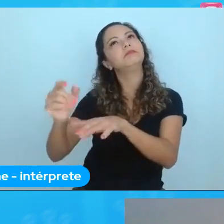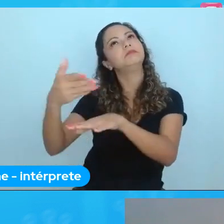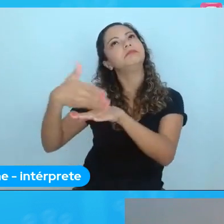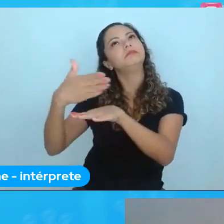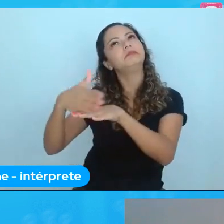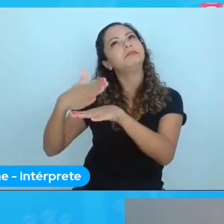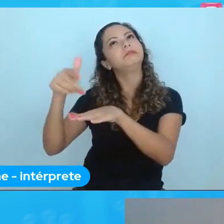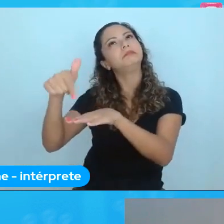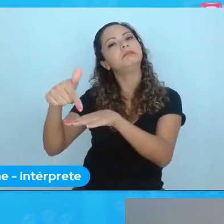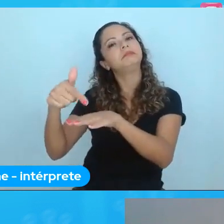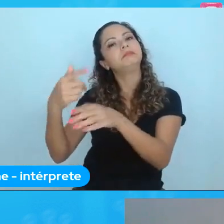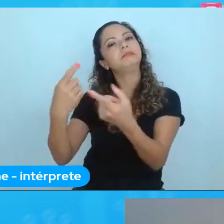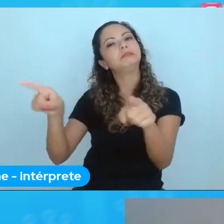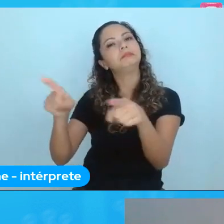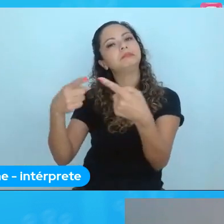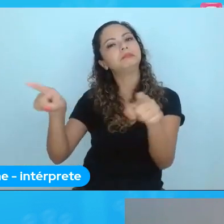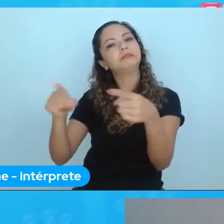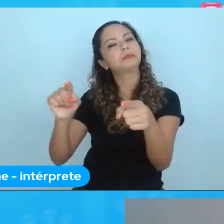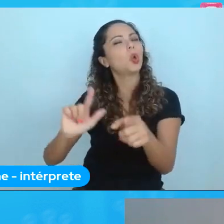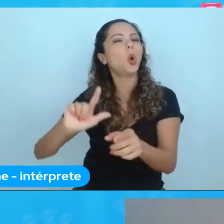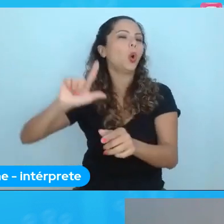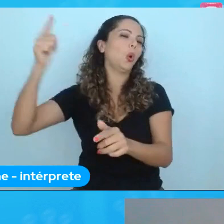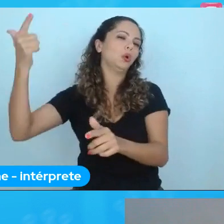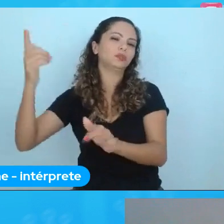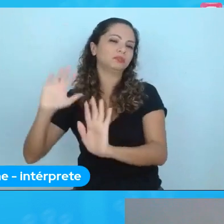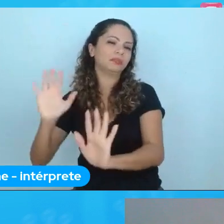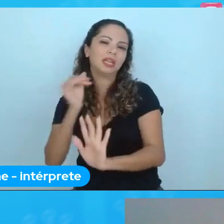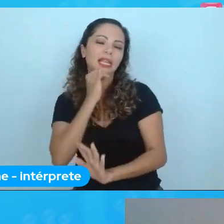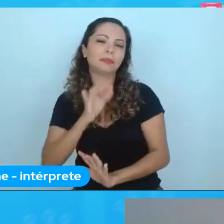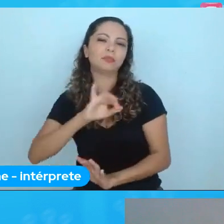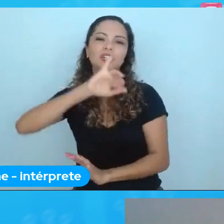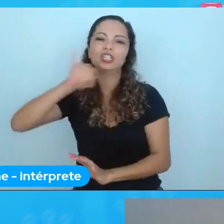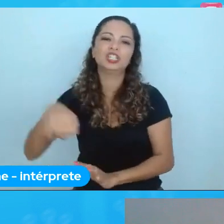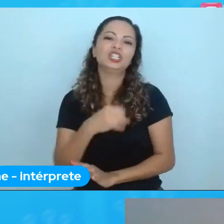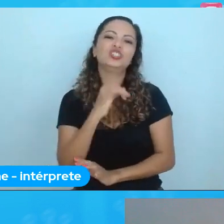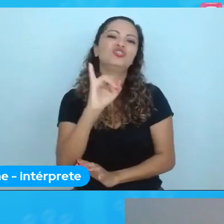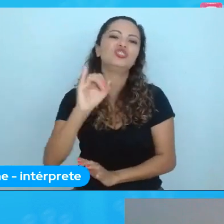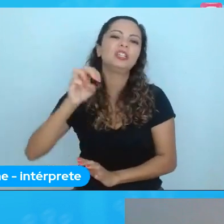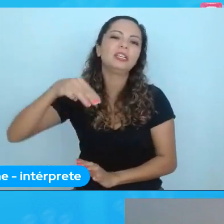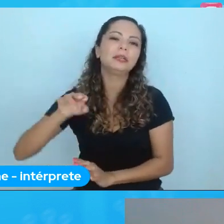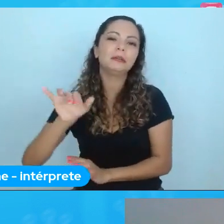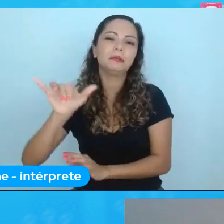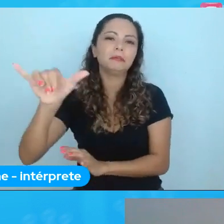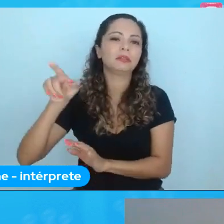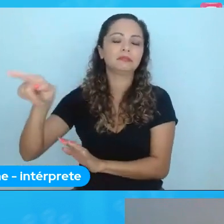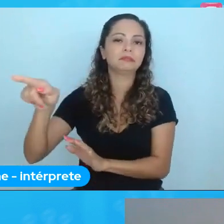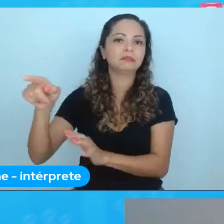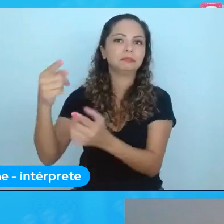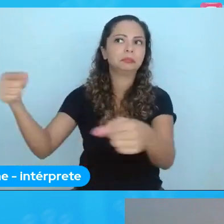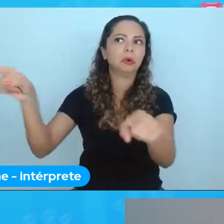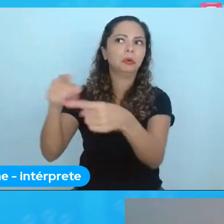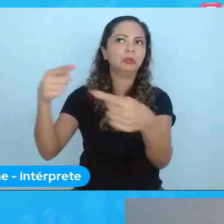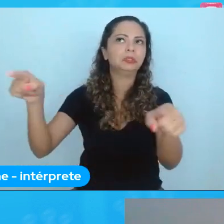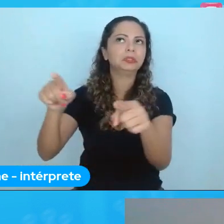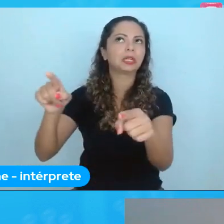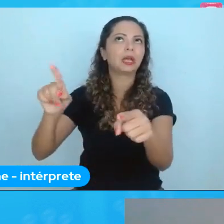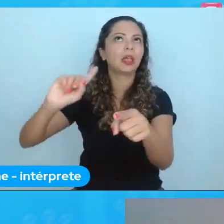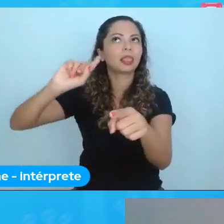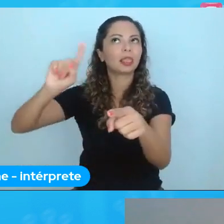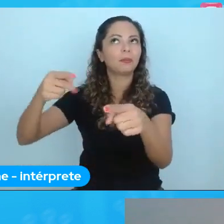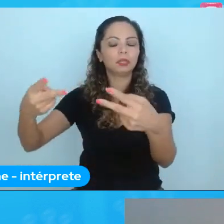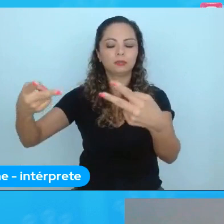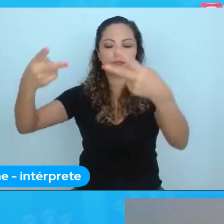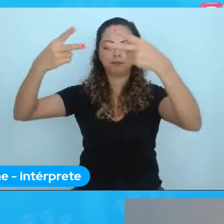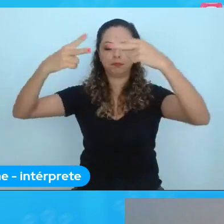do Jimi Hendrix. Vou botar o algoritmo para estudar Jimi Hendrix para caramba e tal, e depois ele vai conseguir gerar uma música do Jimi Hendrix no